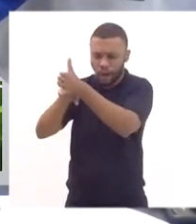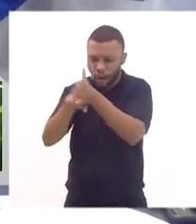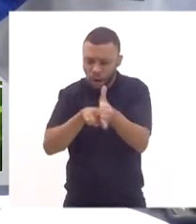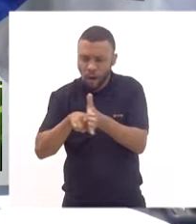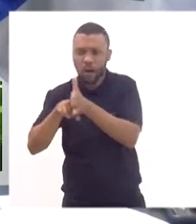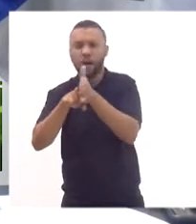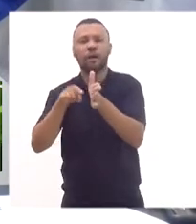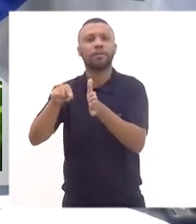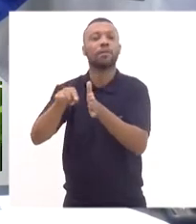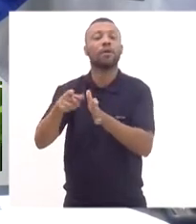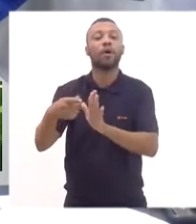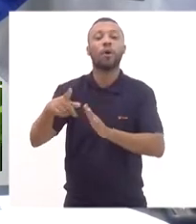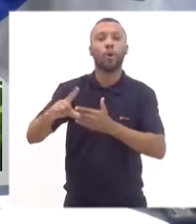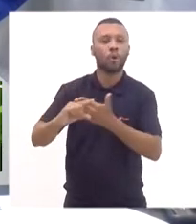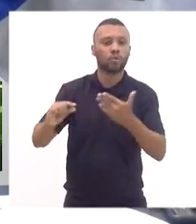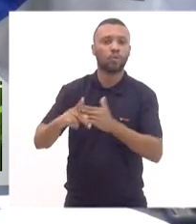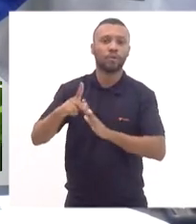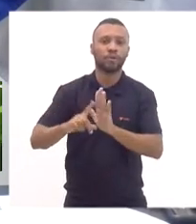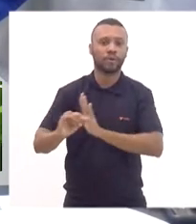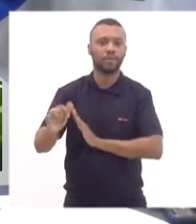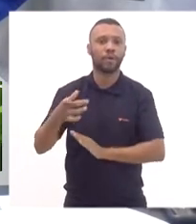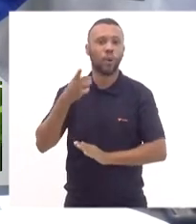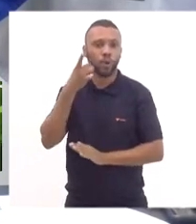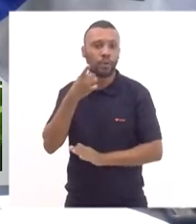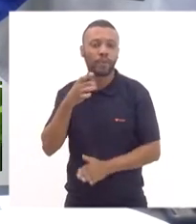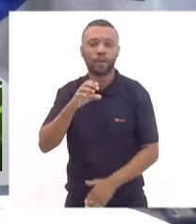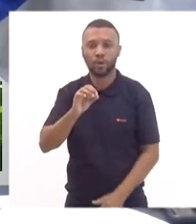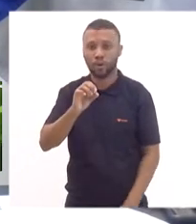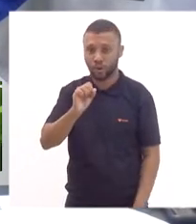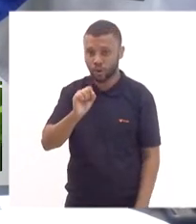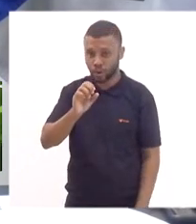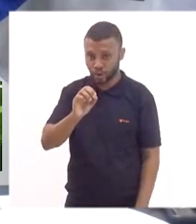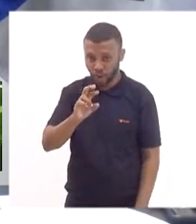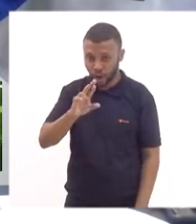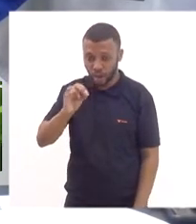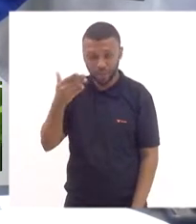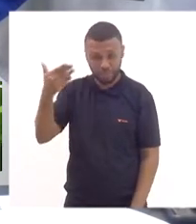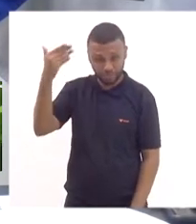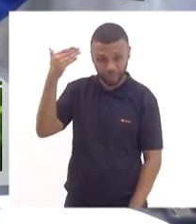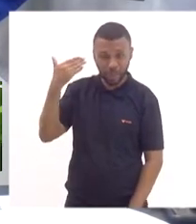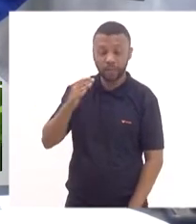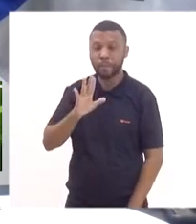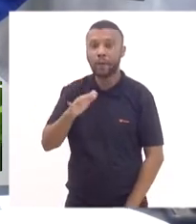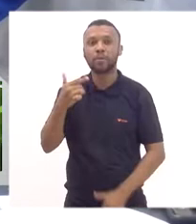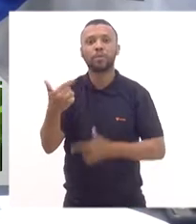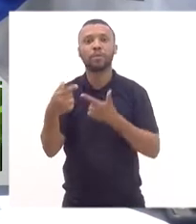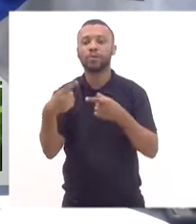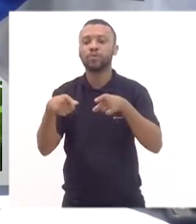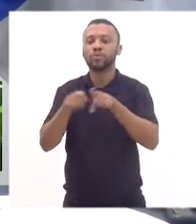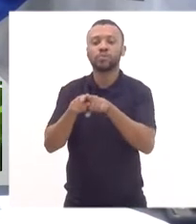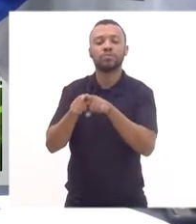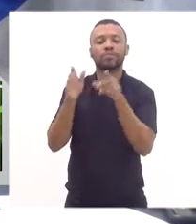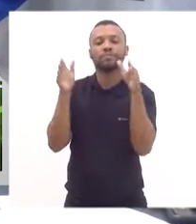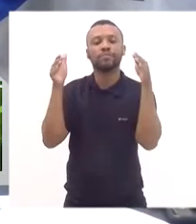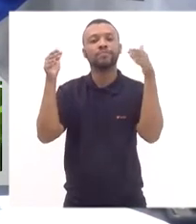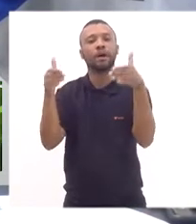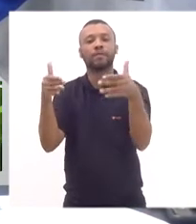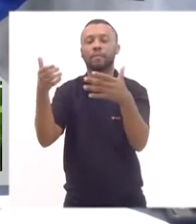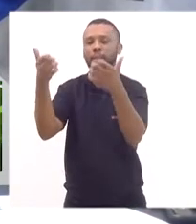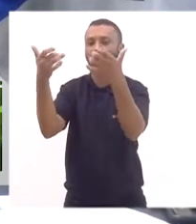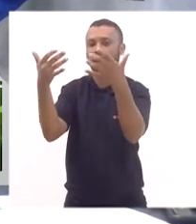desse projeto de lei foi, na época, o deputado Osório, mas eu trabalhei com ele muito nesse sentido.